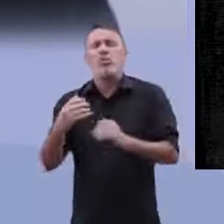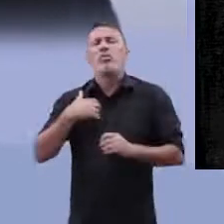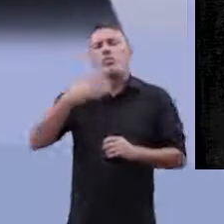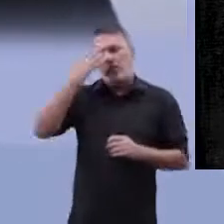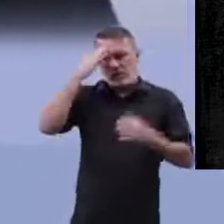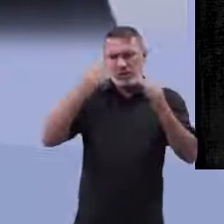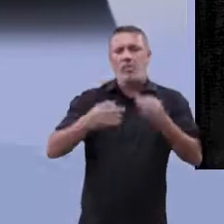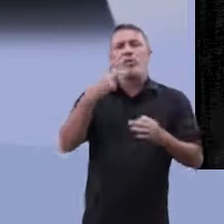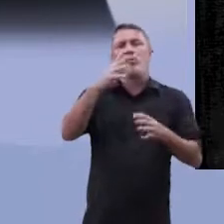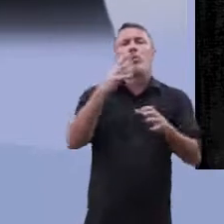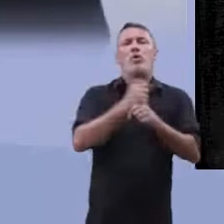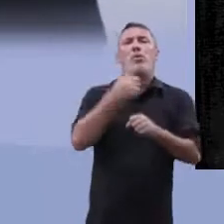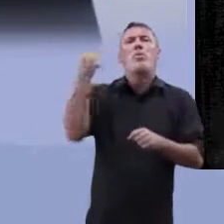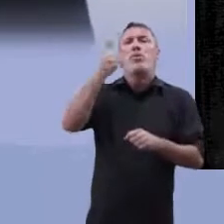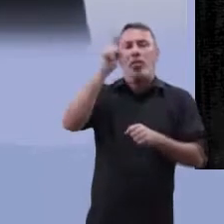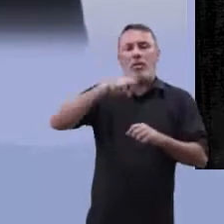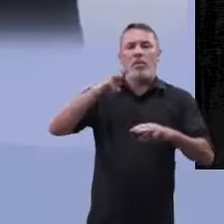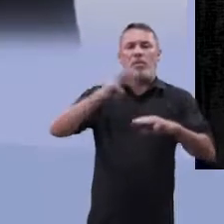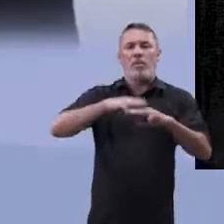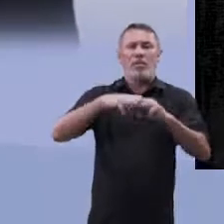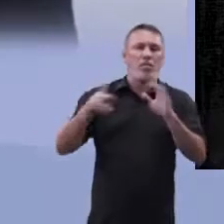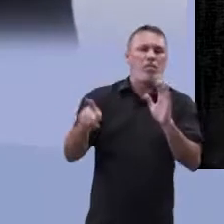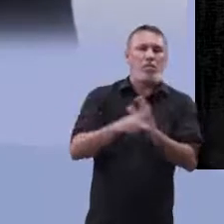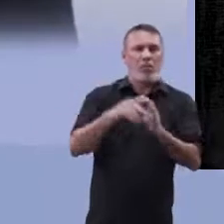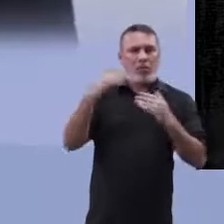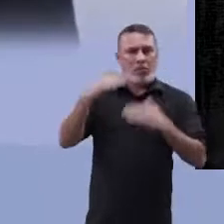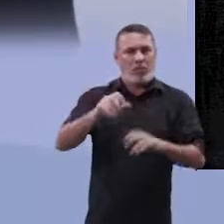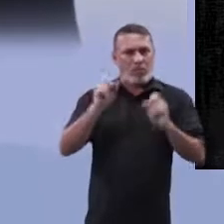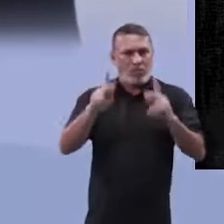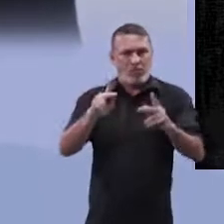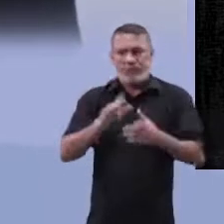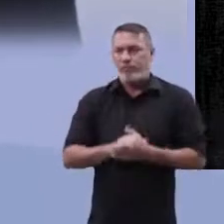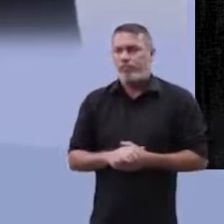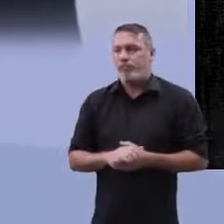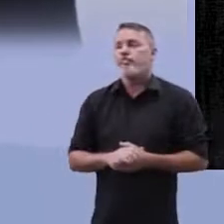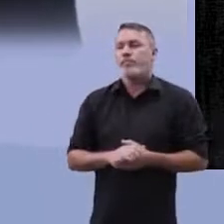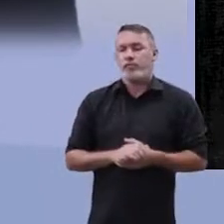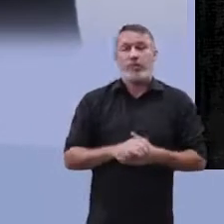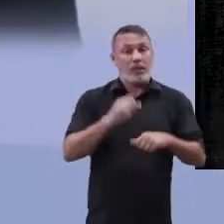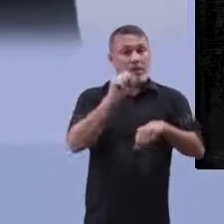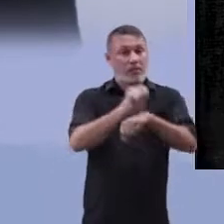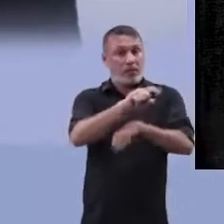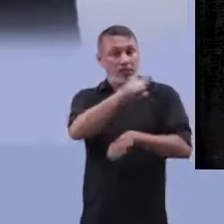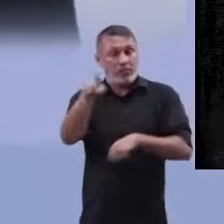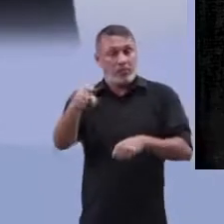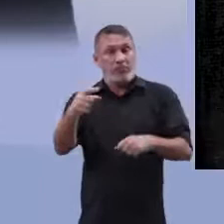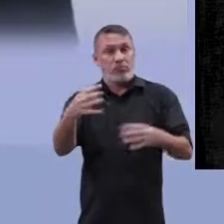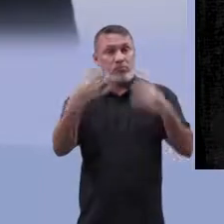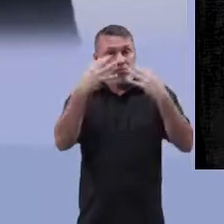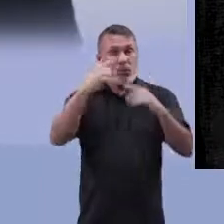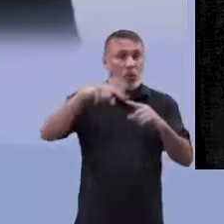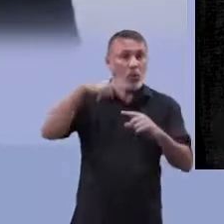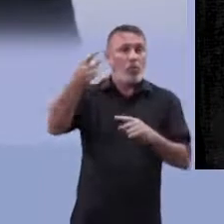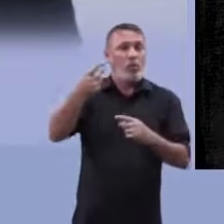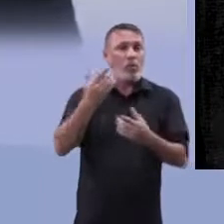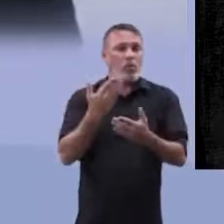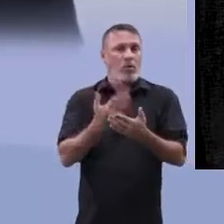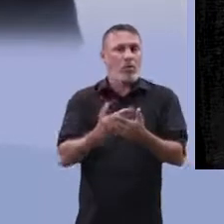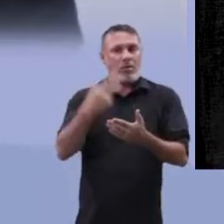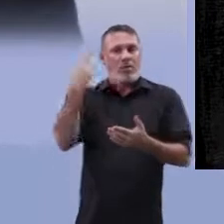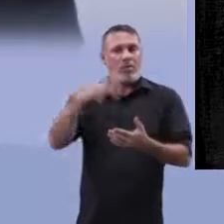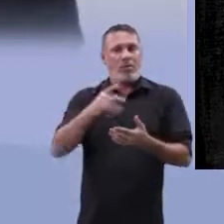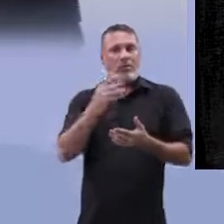tenho certeza que a sua maior nota no Enem vai ser na prova de matemática. Beleza? Espero você